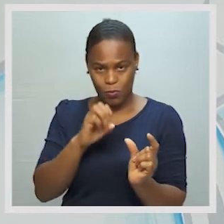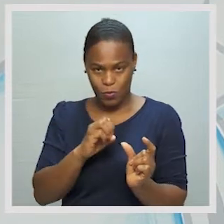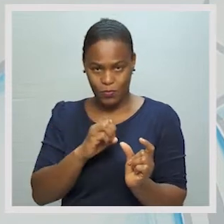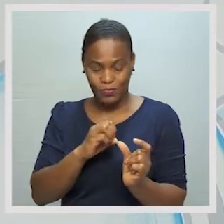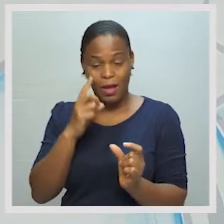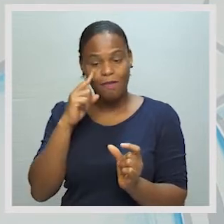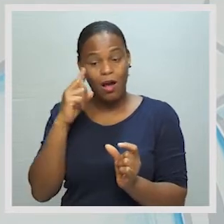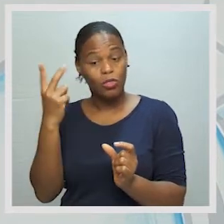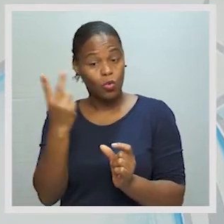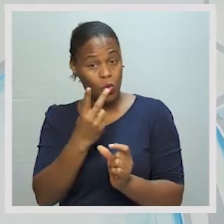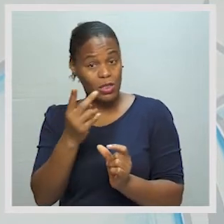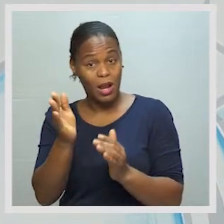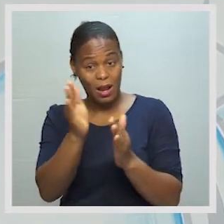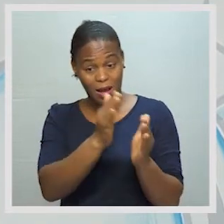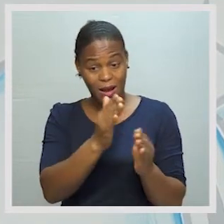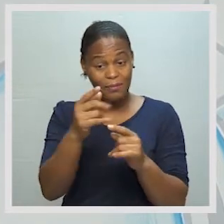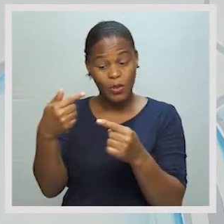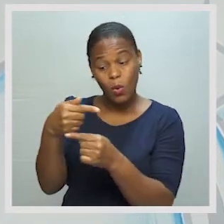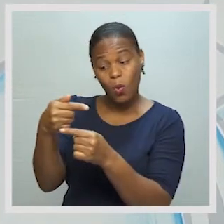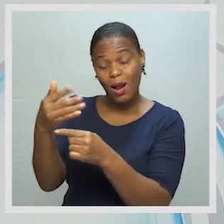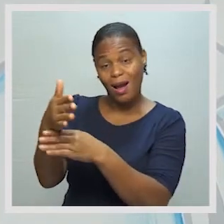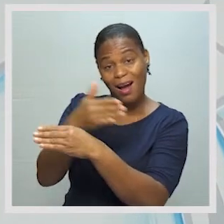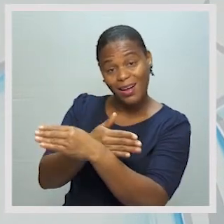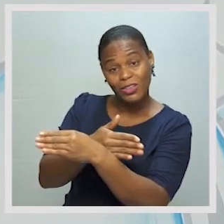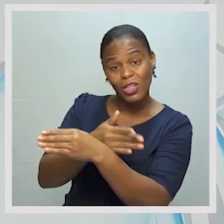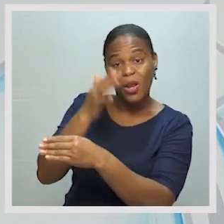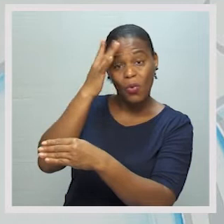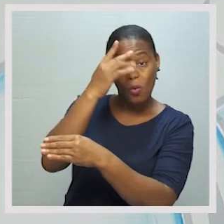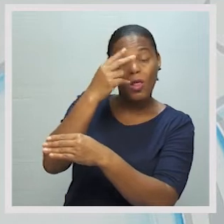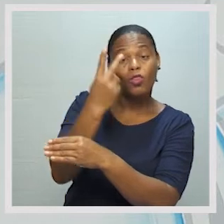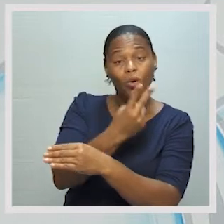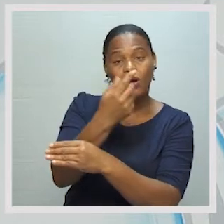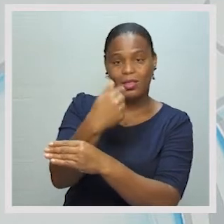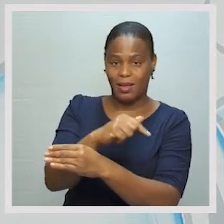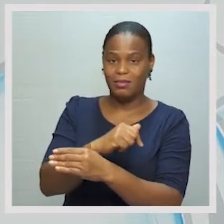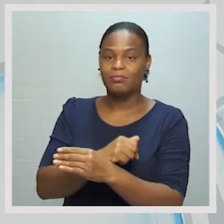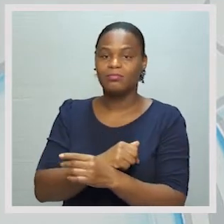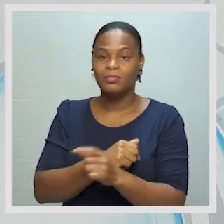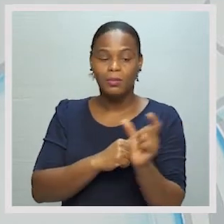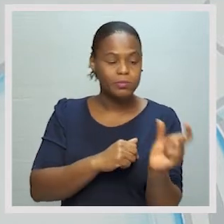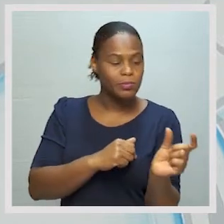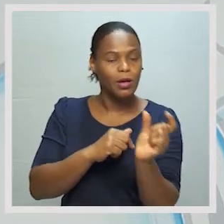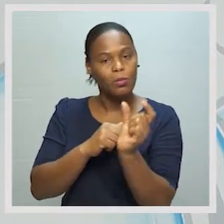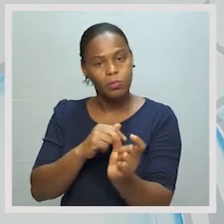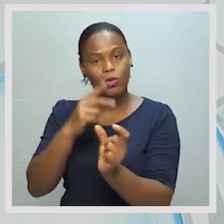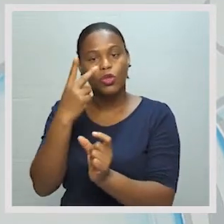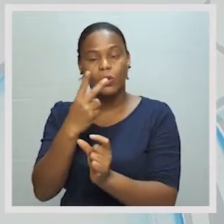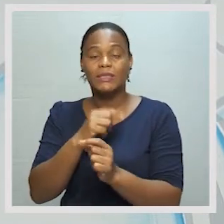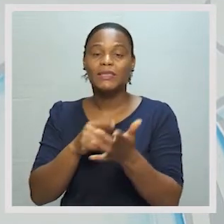duas parcelas. Antes do sinal igual, no primeiro membro, nós temos duas parcelas,